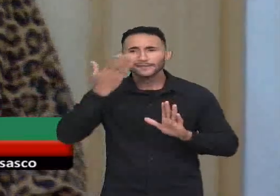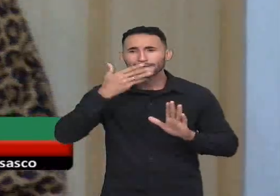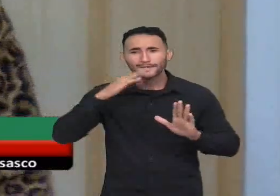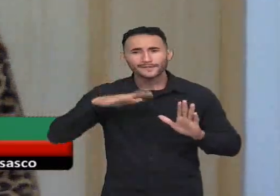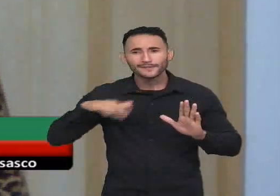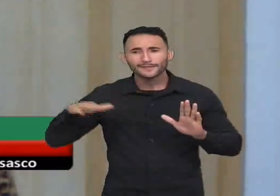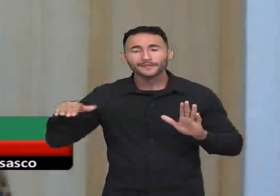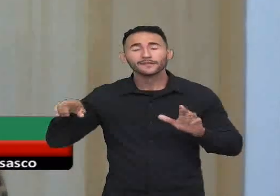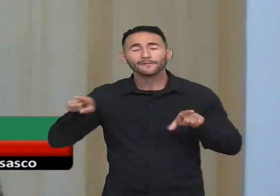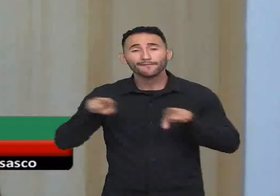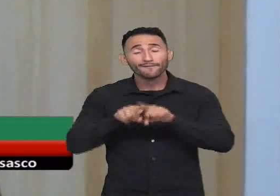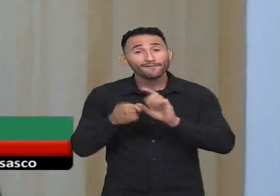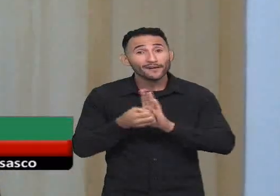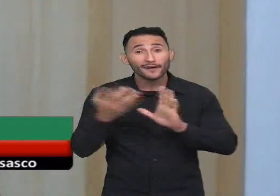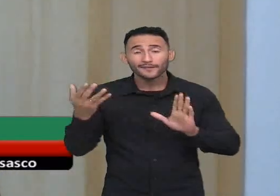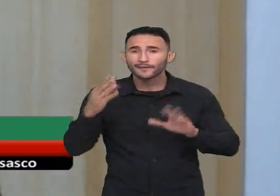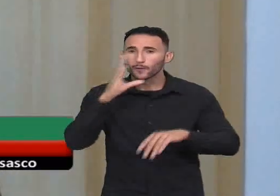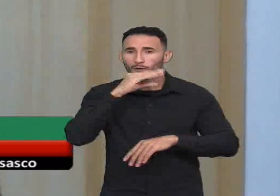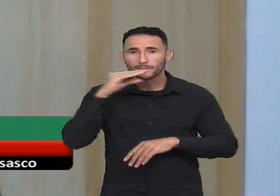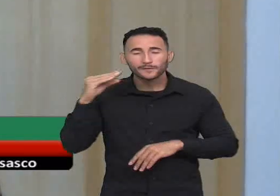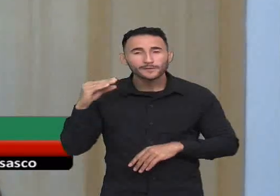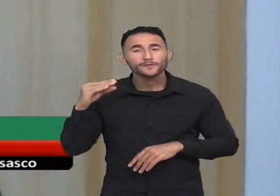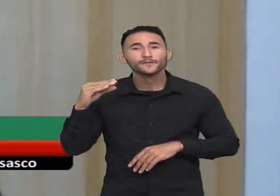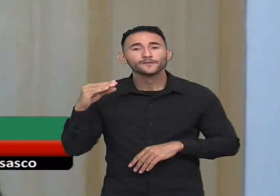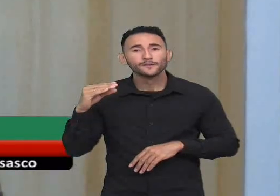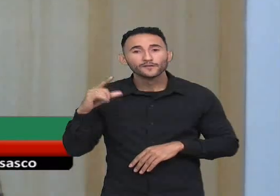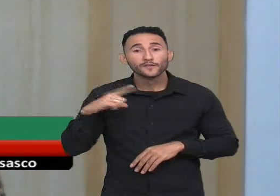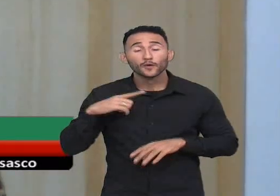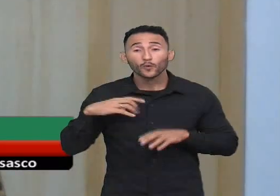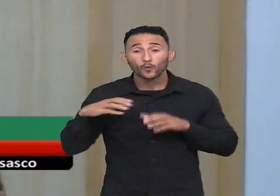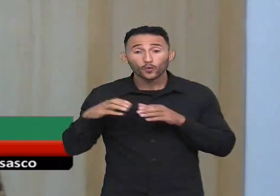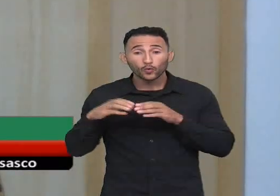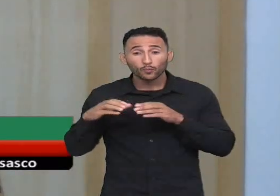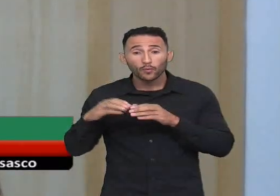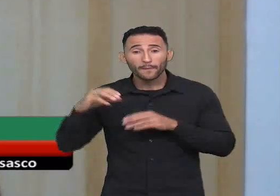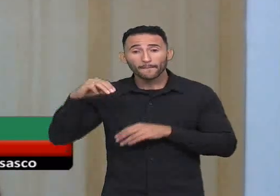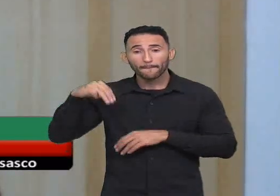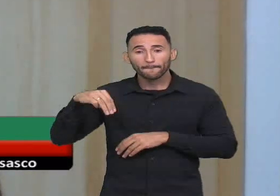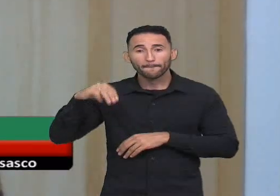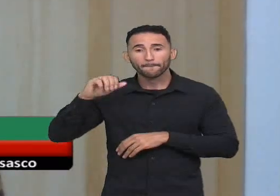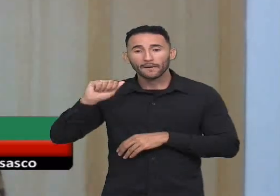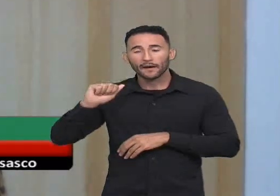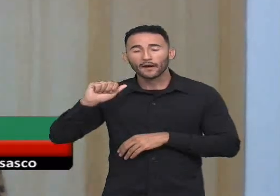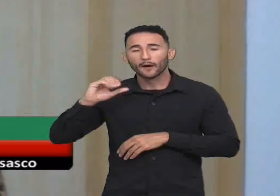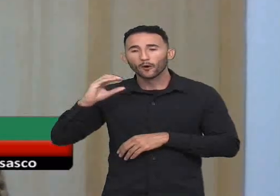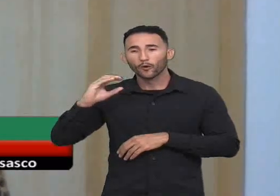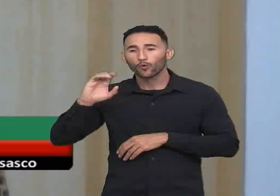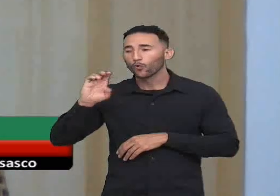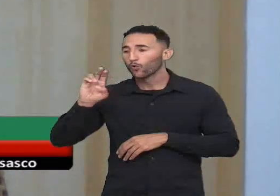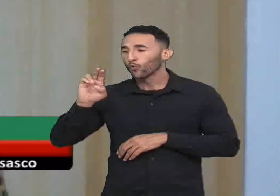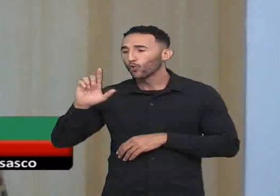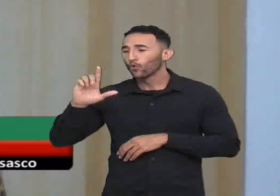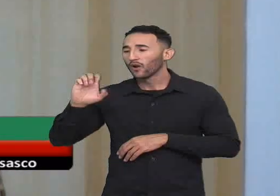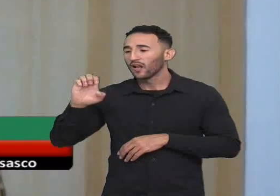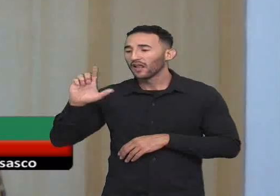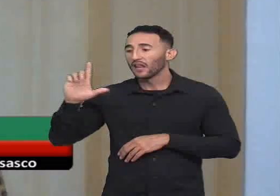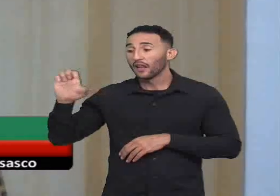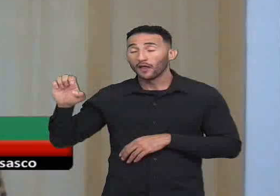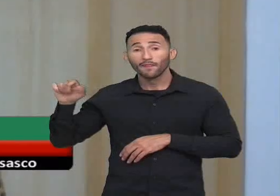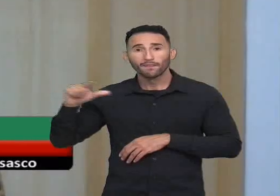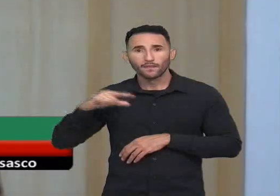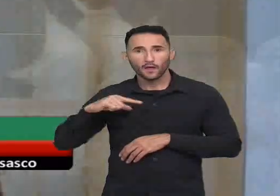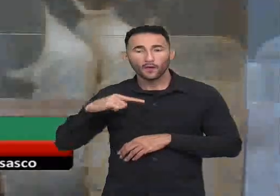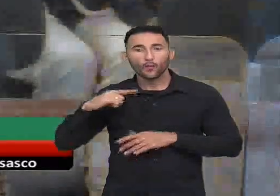crianças, vários adolescentes. Gente, o grupo de Maculelê, eles têm um espetáculo que é